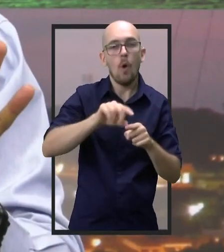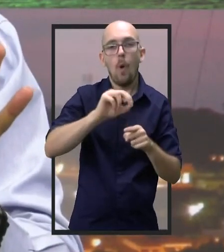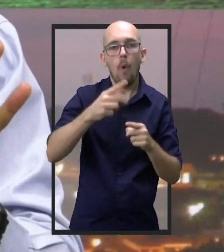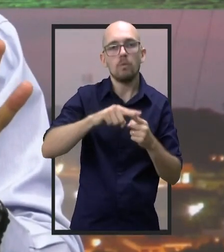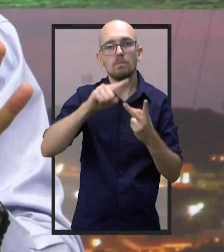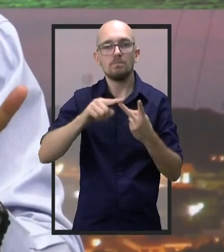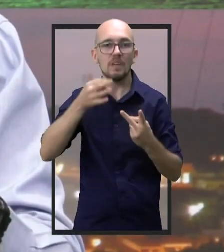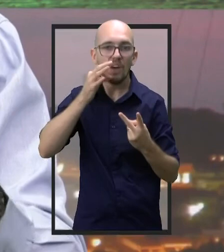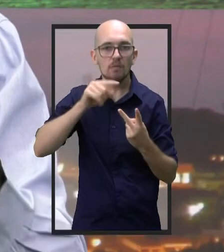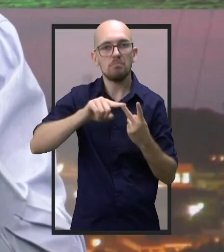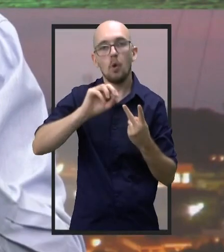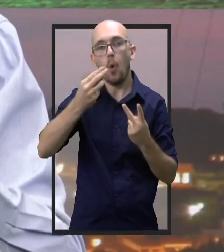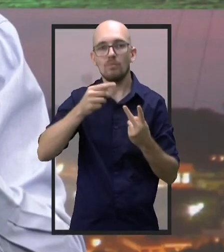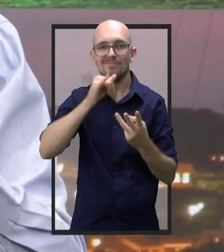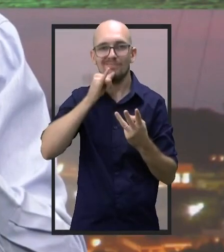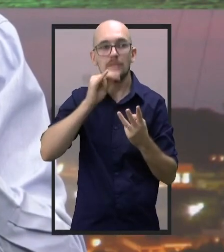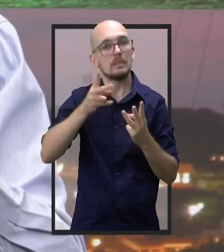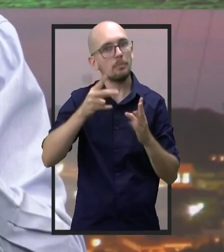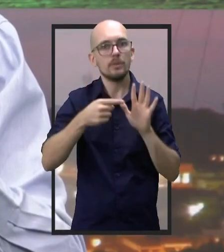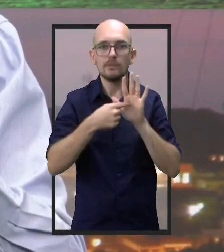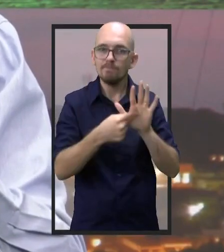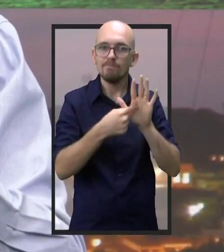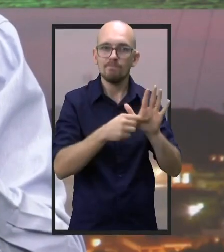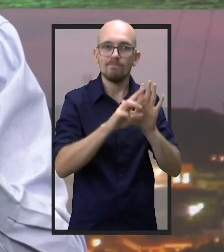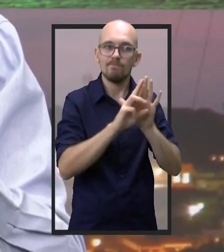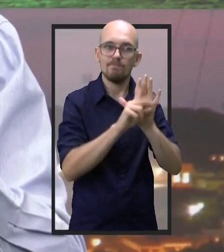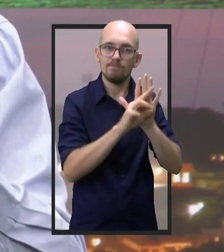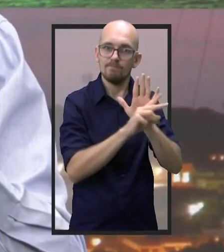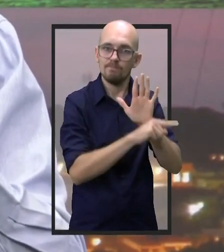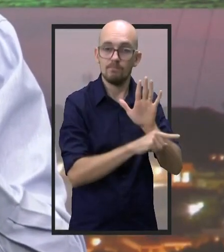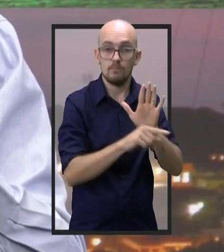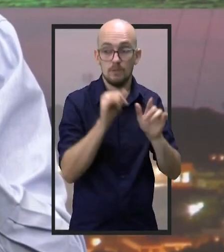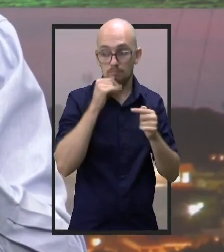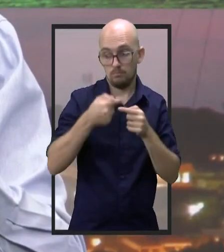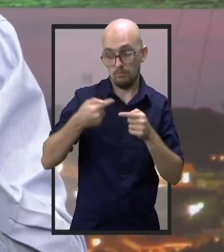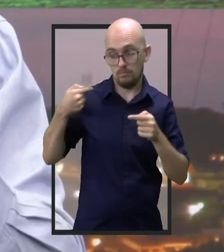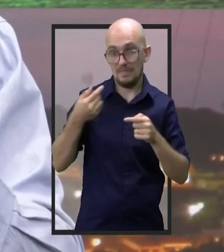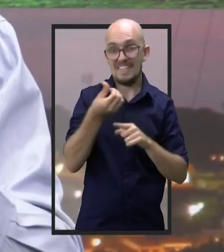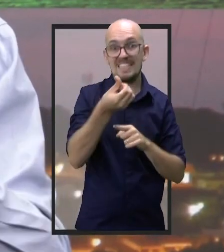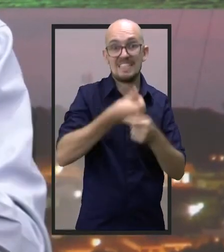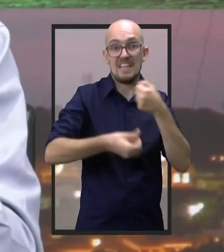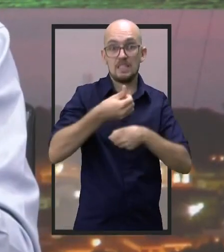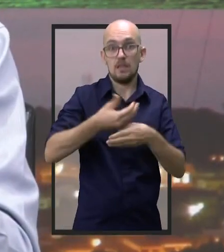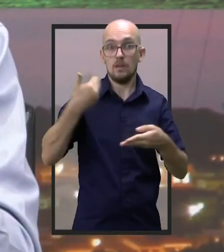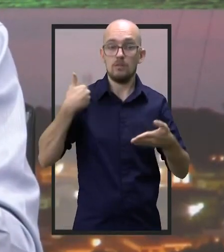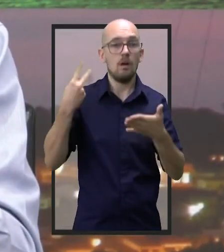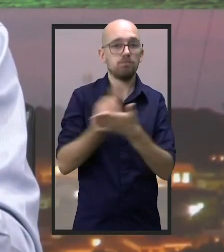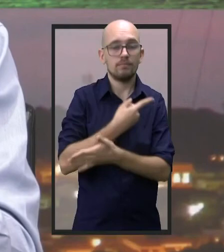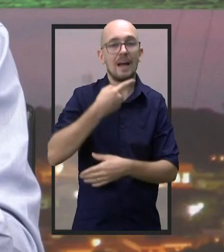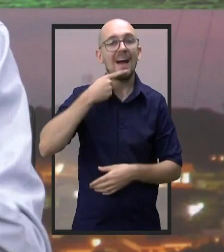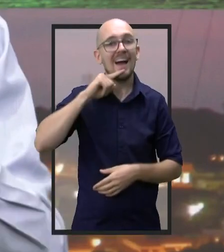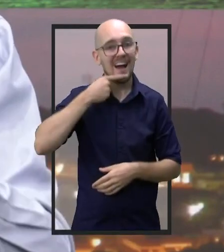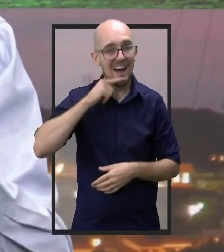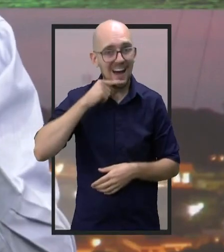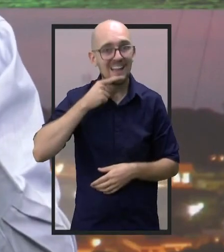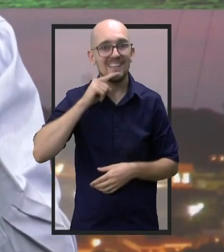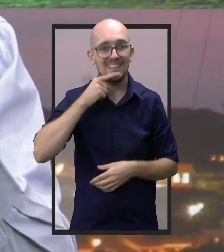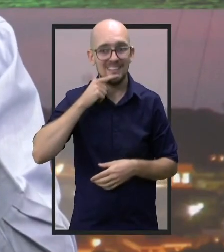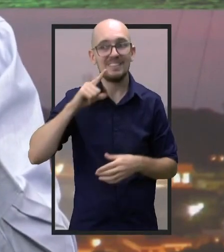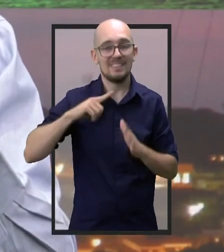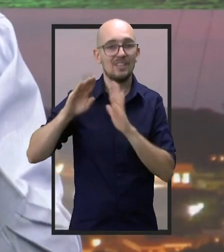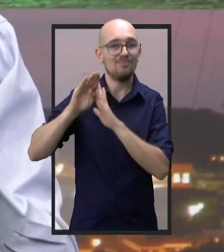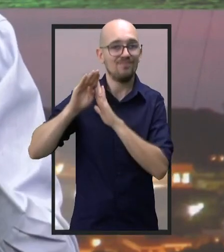últimos 6 anos, a cultura canavieira está num desafio. De 6, um entregou. Nós estamos